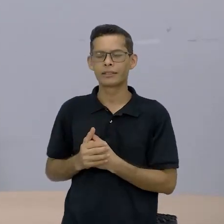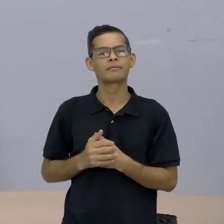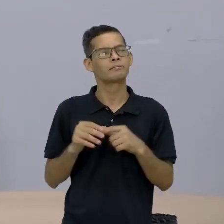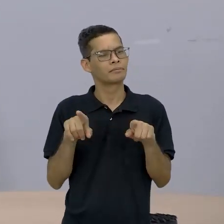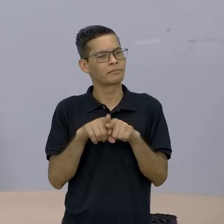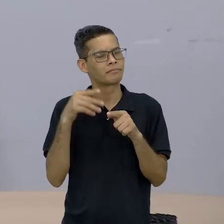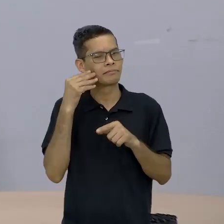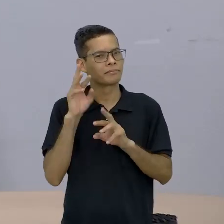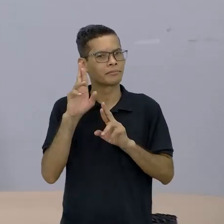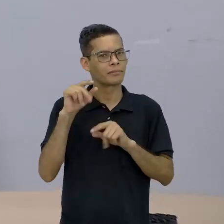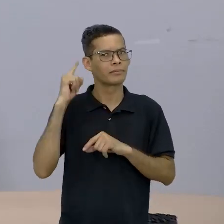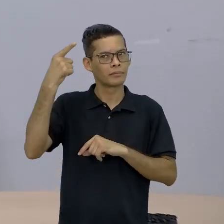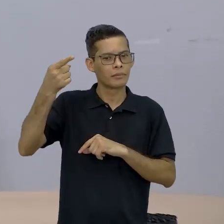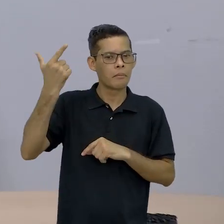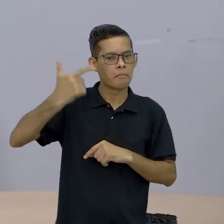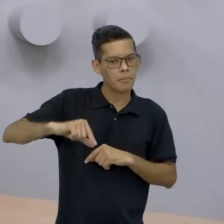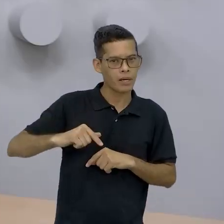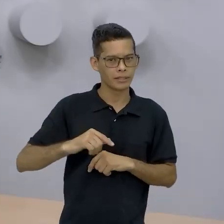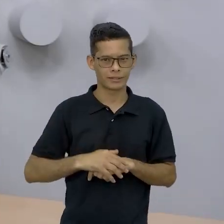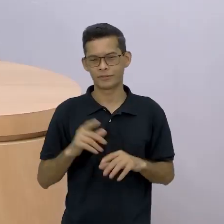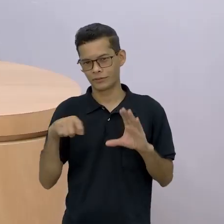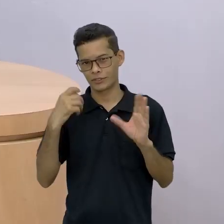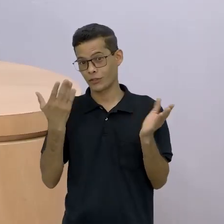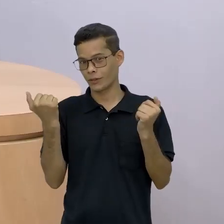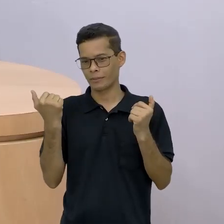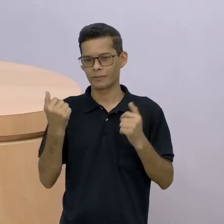próxima oportunidade. Vamos pro vídeo então, galera.